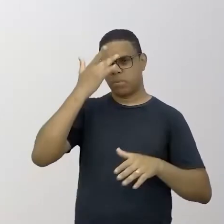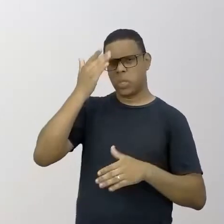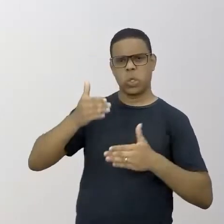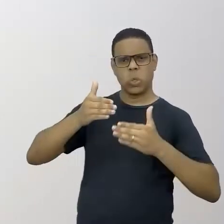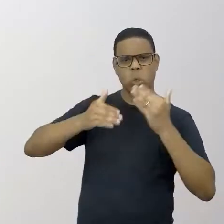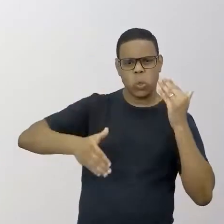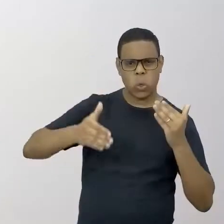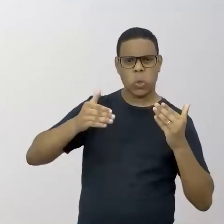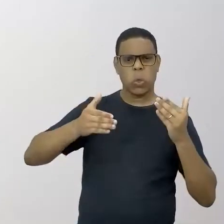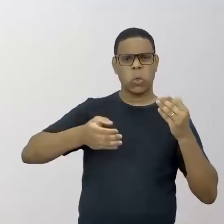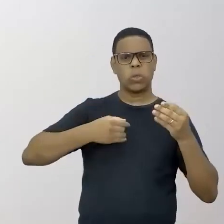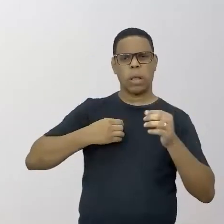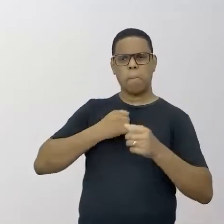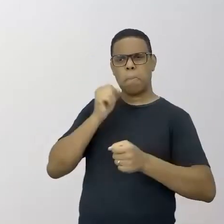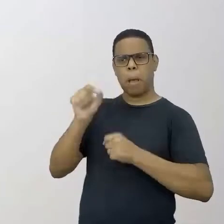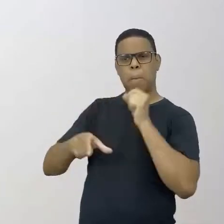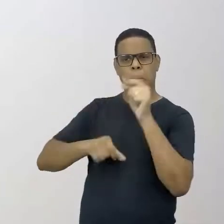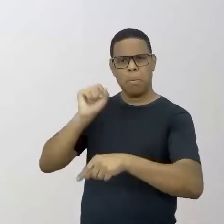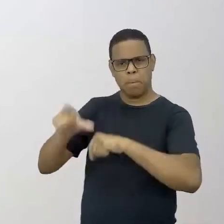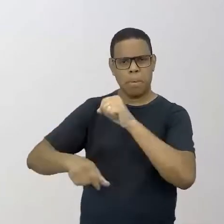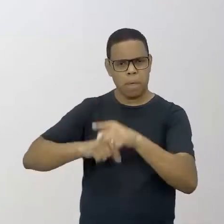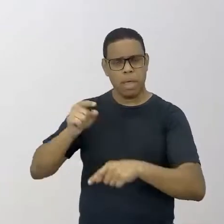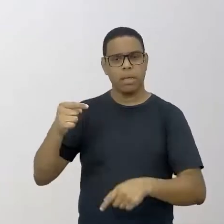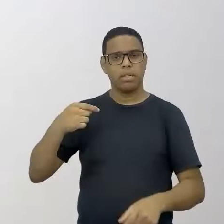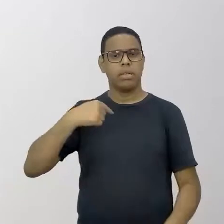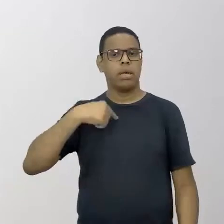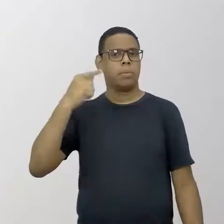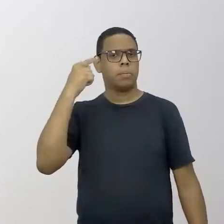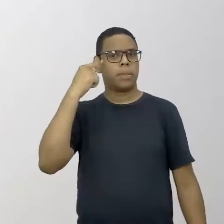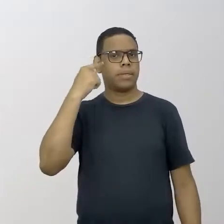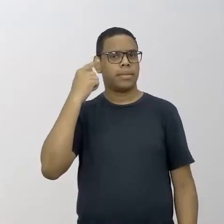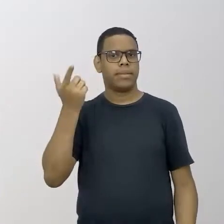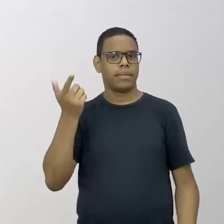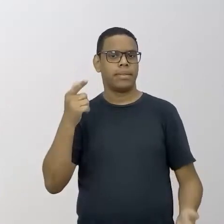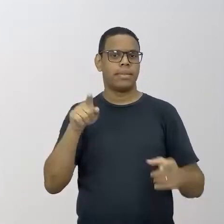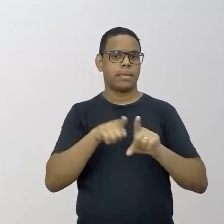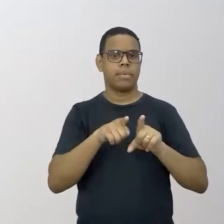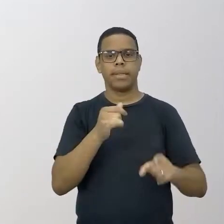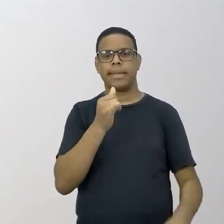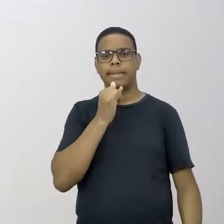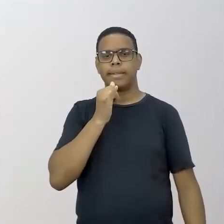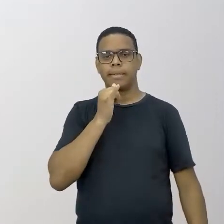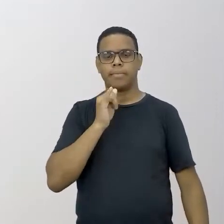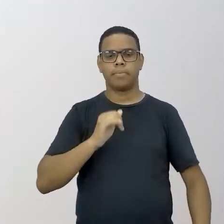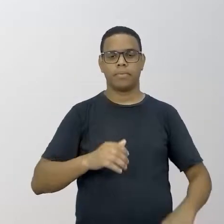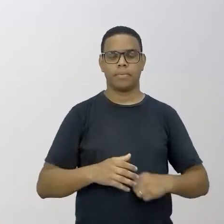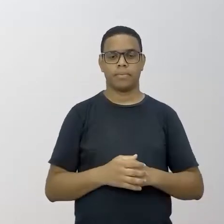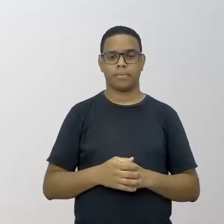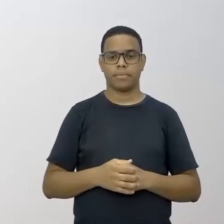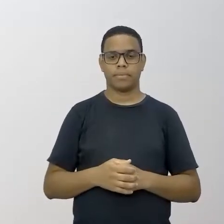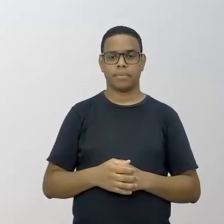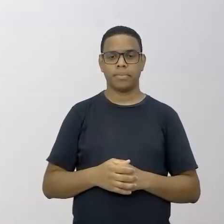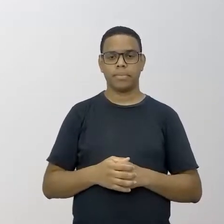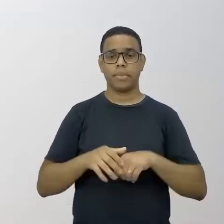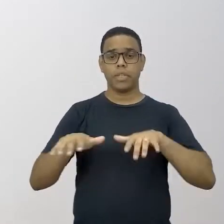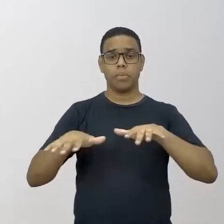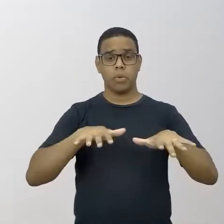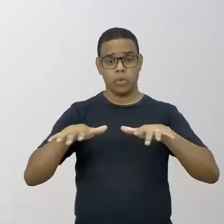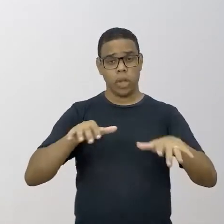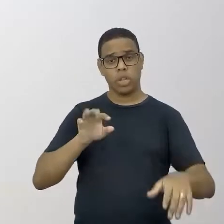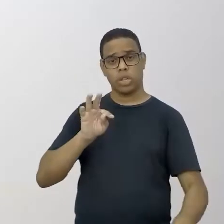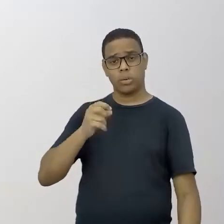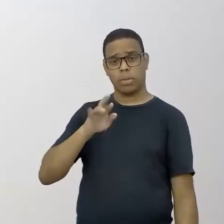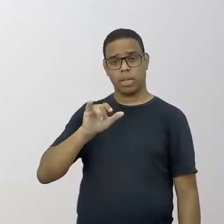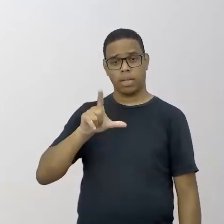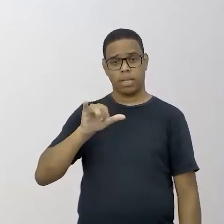xingadas, receberam muitas ofensas. Eu estou pensando aqui também, por exemplo, no movimento do